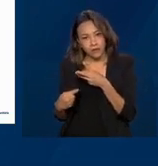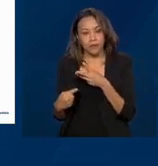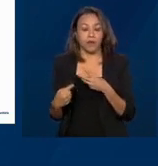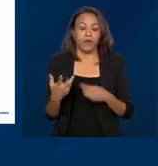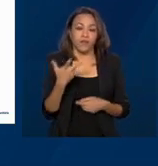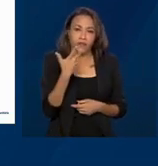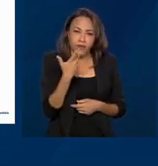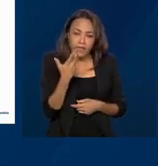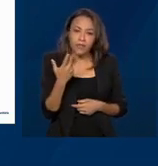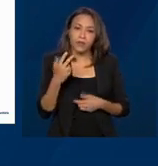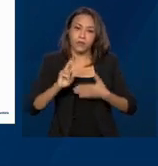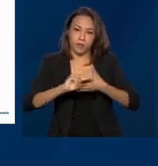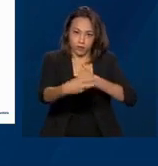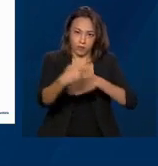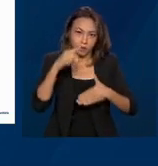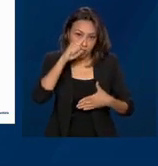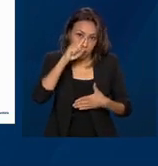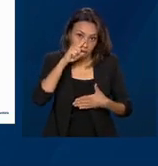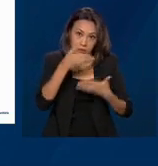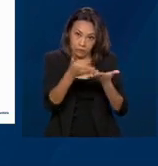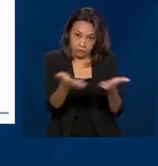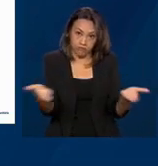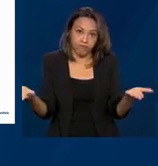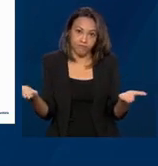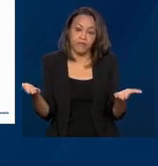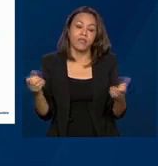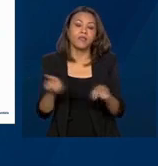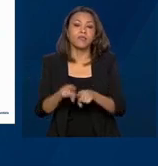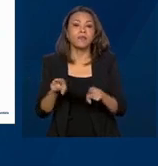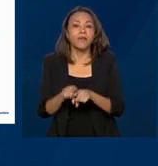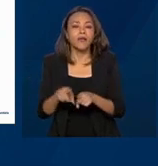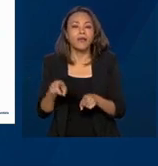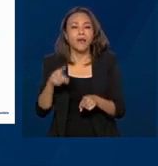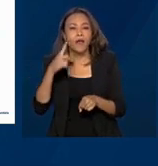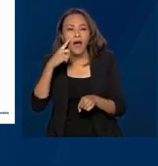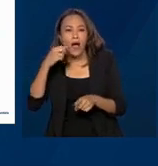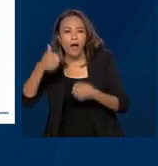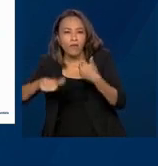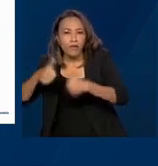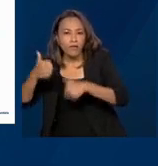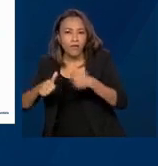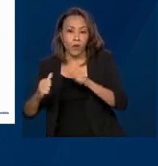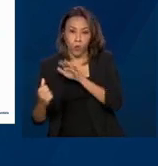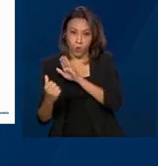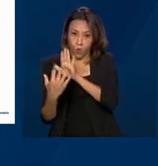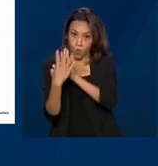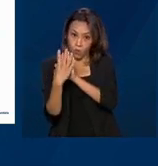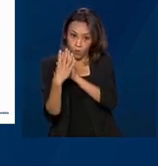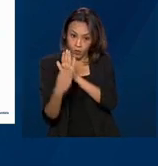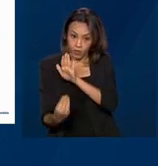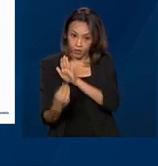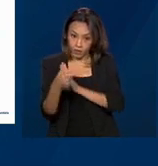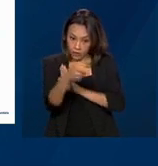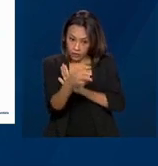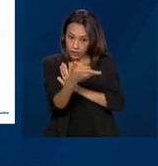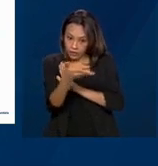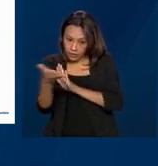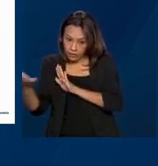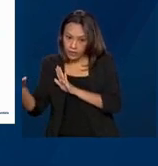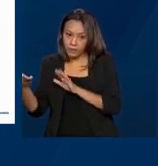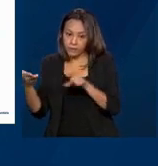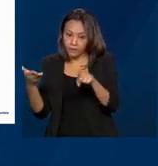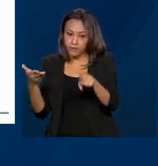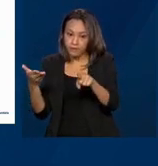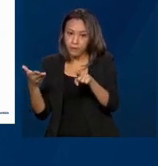Falando em risco e covariáveis de interesse, o modelo de regressão de Cox, ele